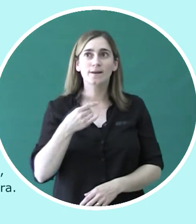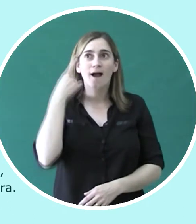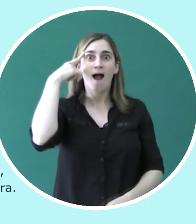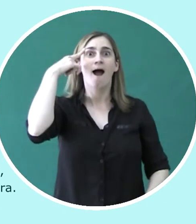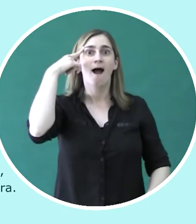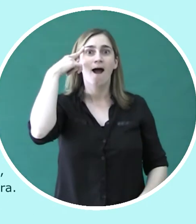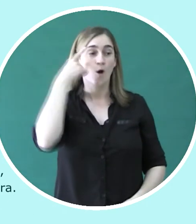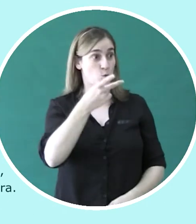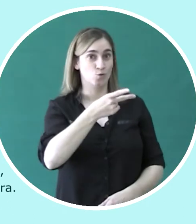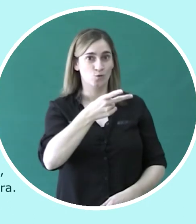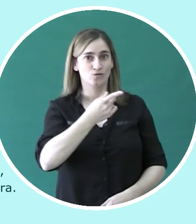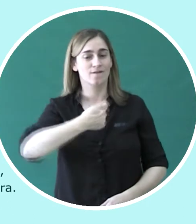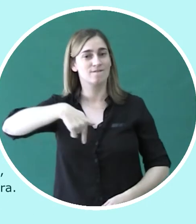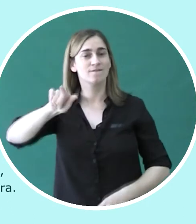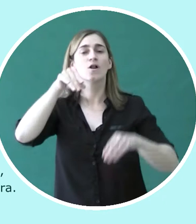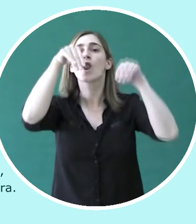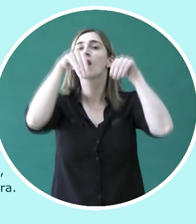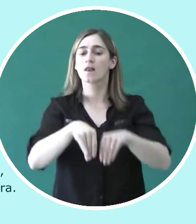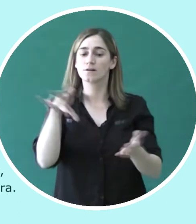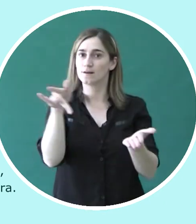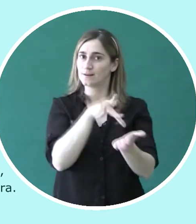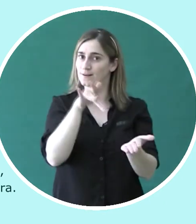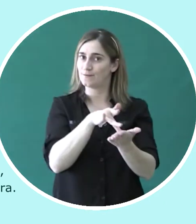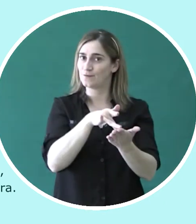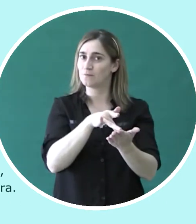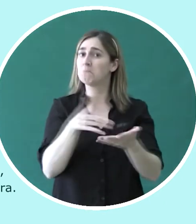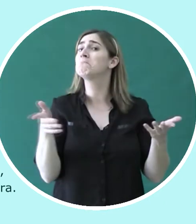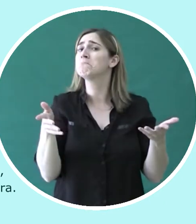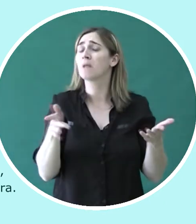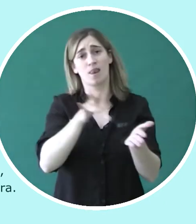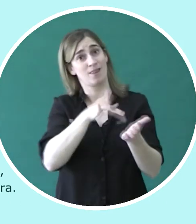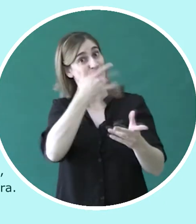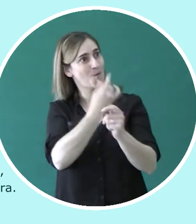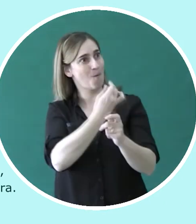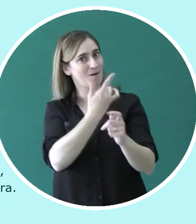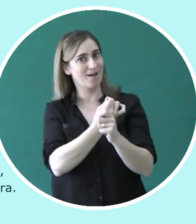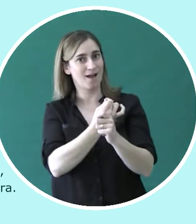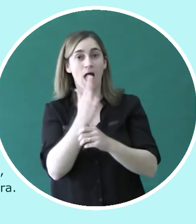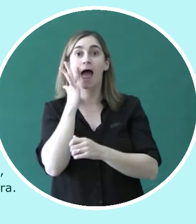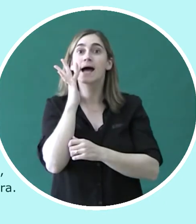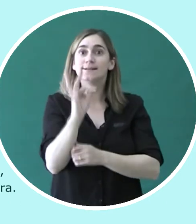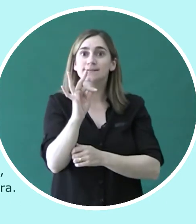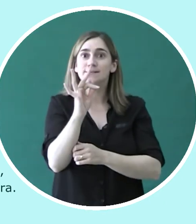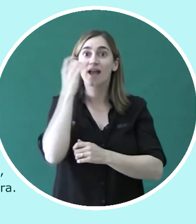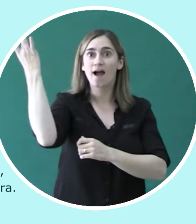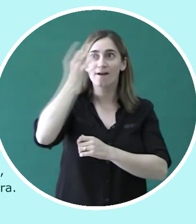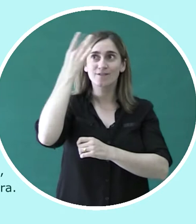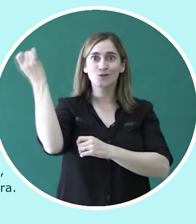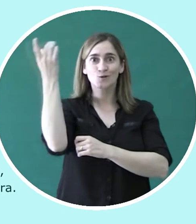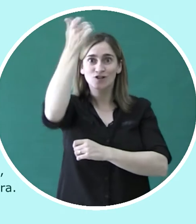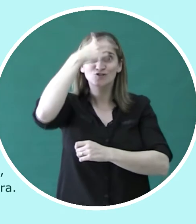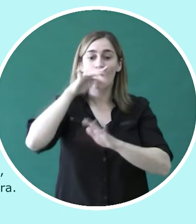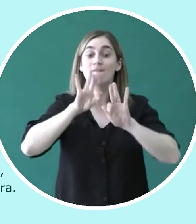O menino teve uma ideia. Dirigiram-se a uma livraria para comprar o livro e assim já